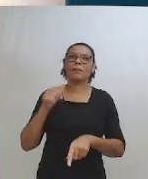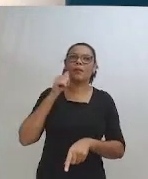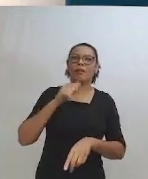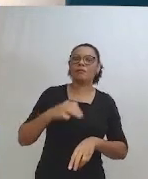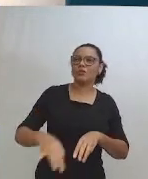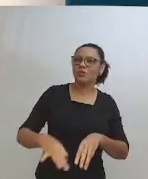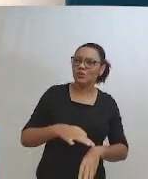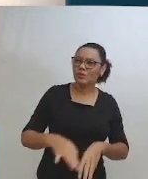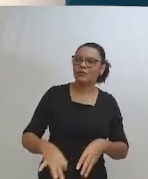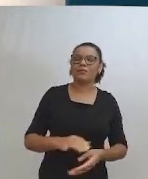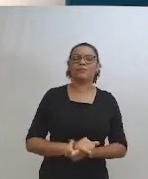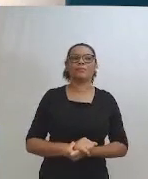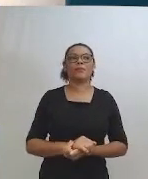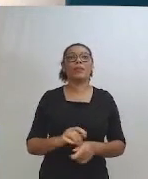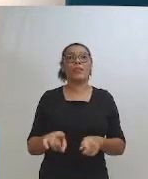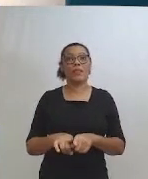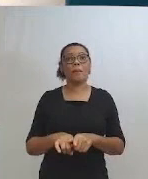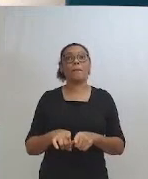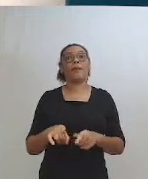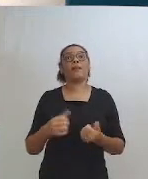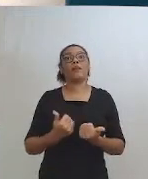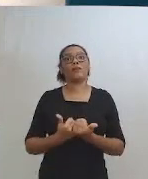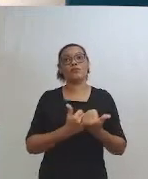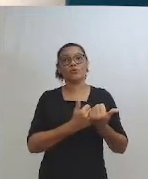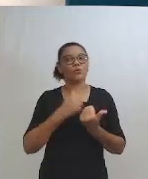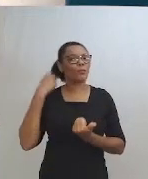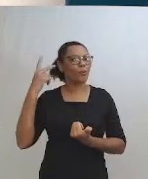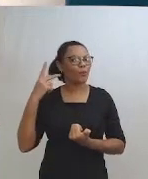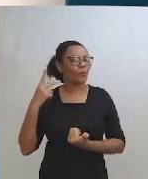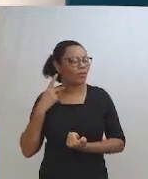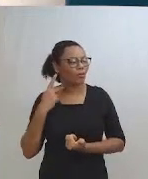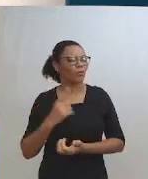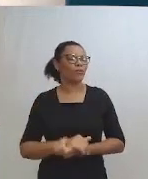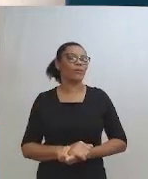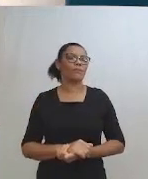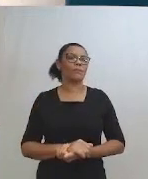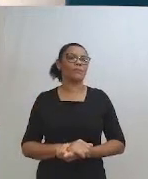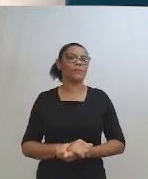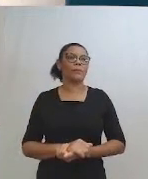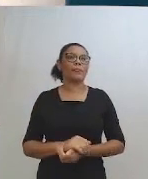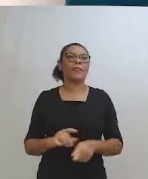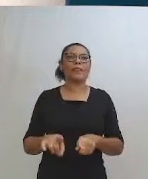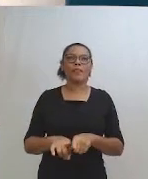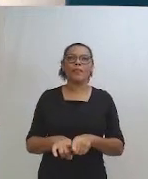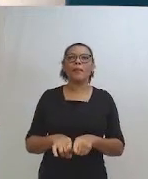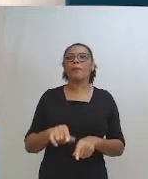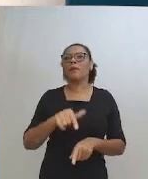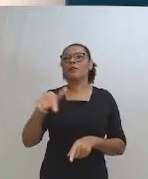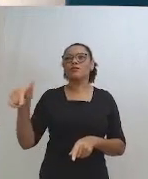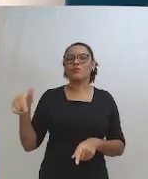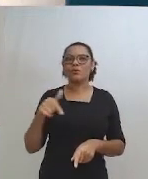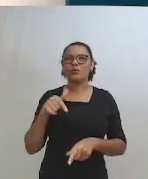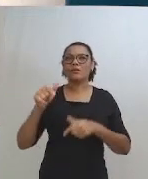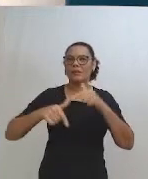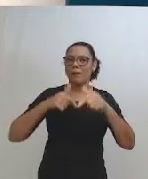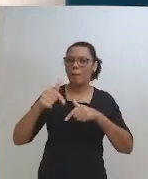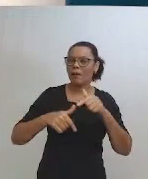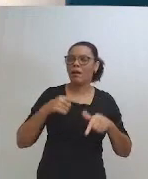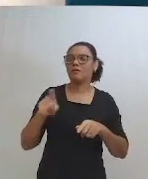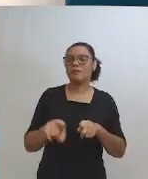senhora subprocuradora da República, senhores serventuários, colegas